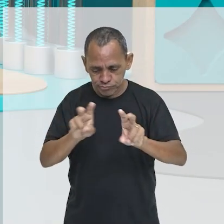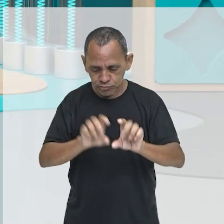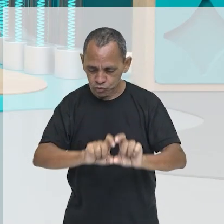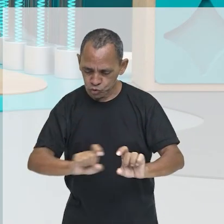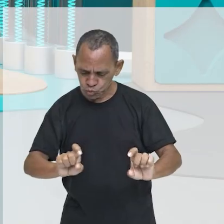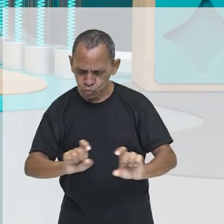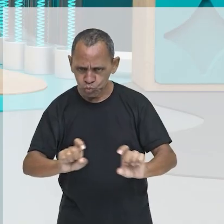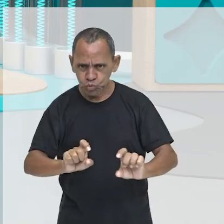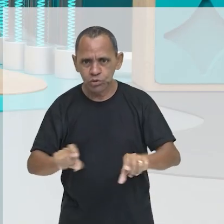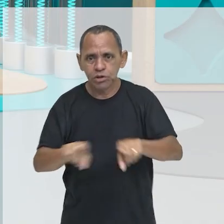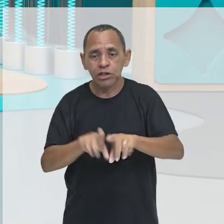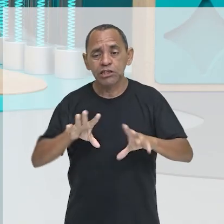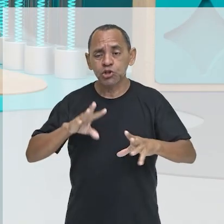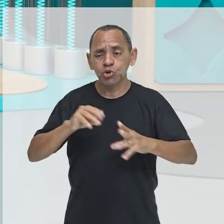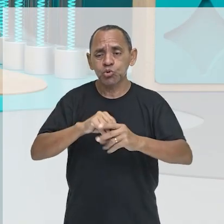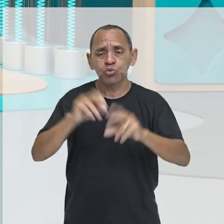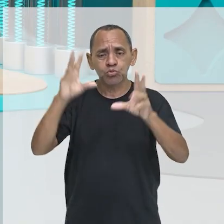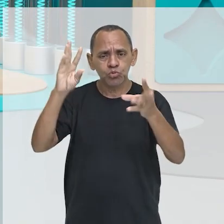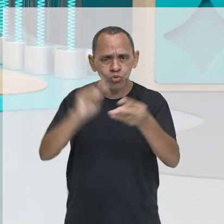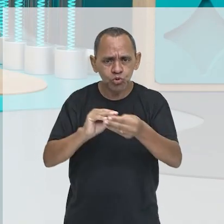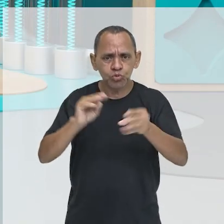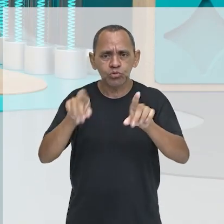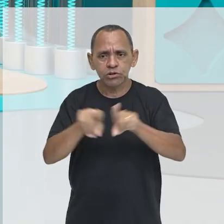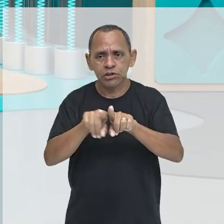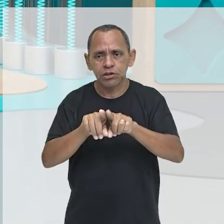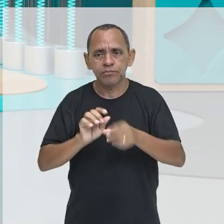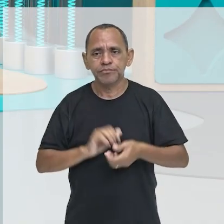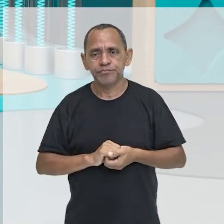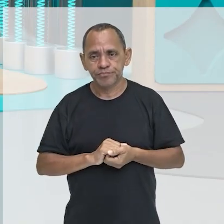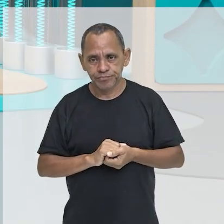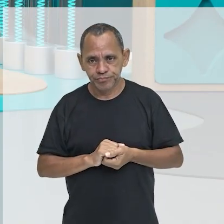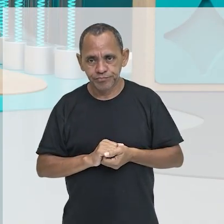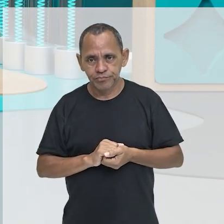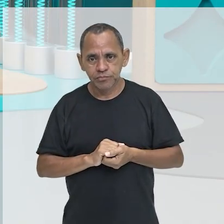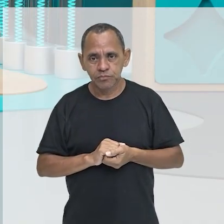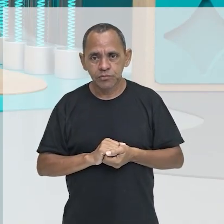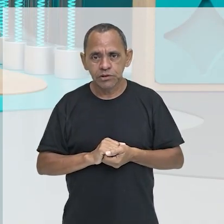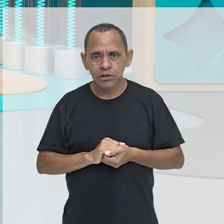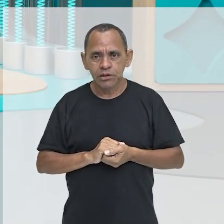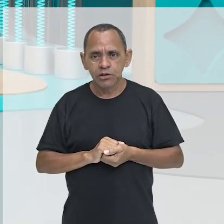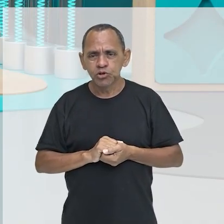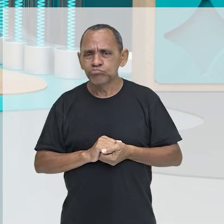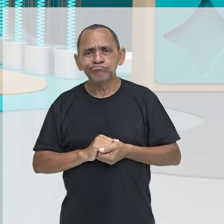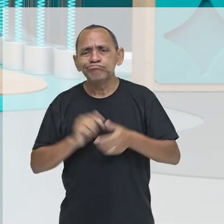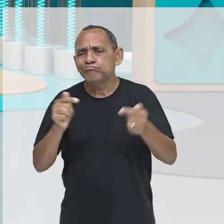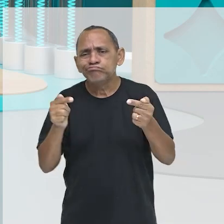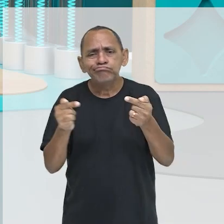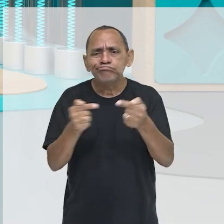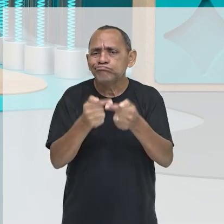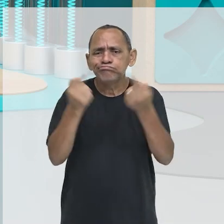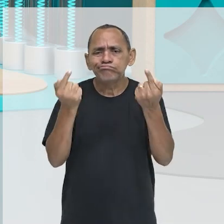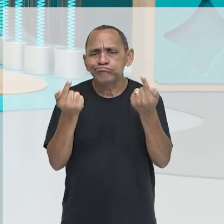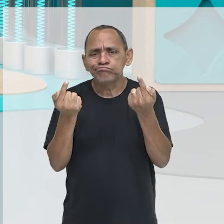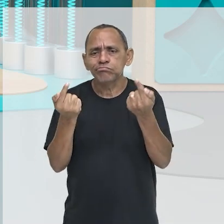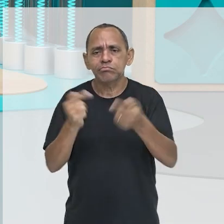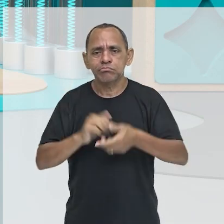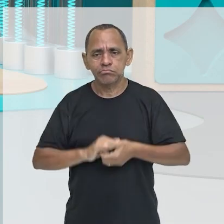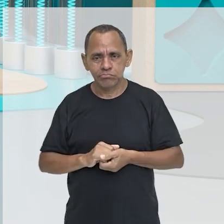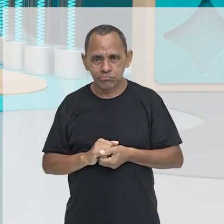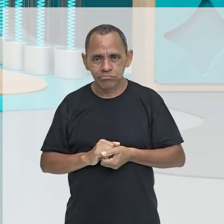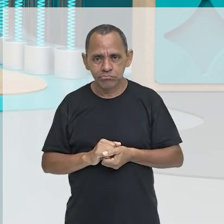tem dentro do texto. Se for um título que não traz nada a ver com o texto, que não tem relação nenhuma com o texto,